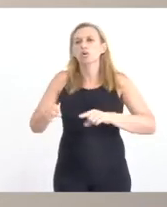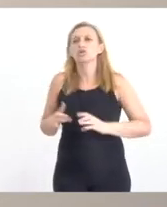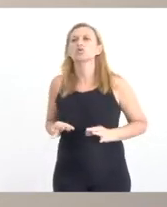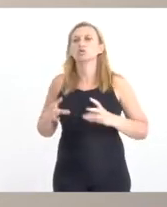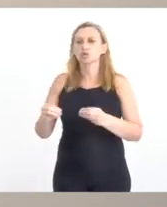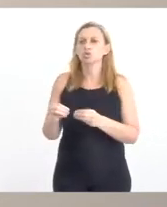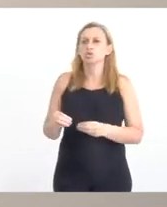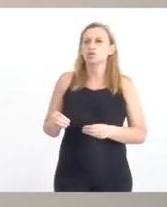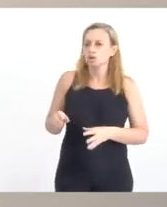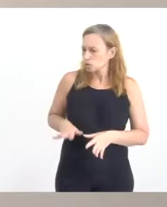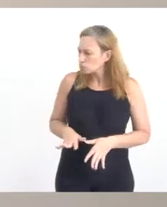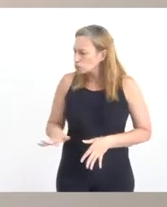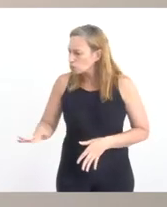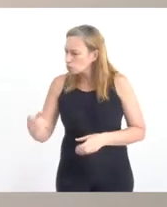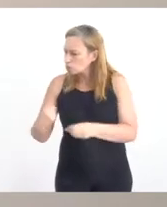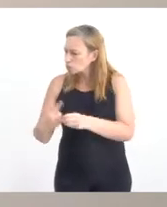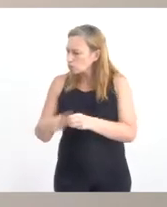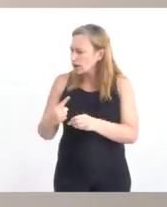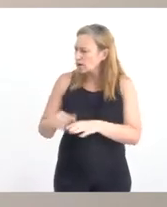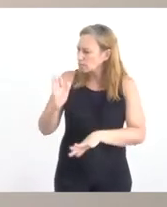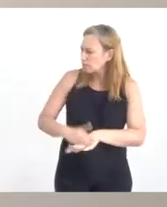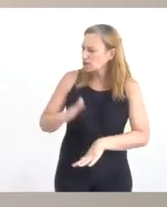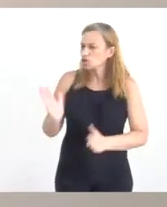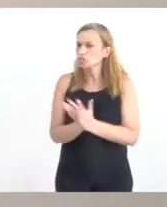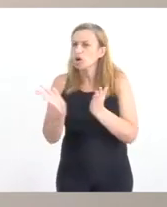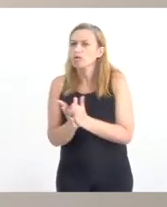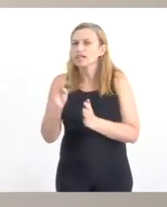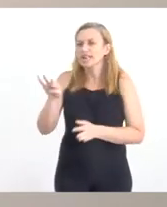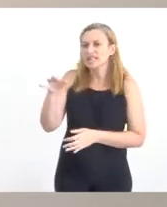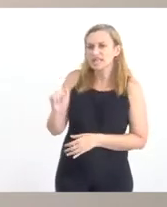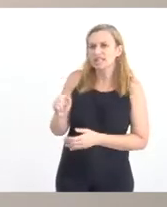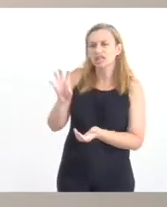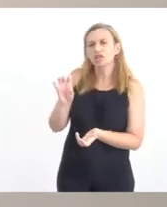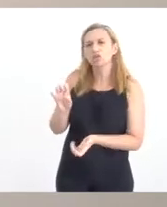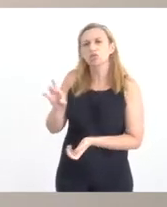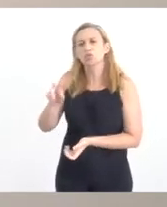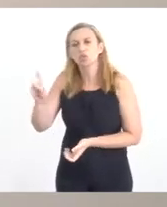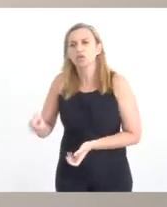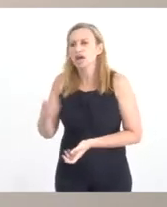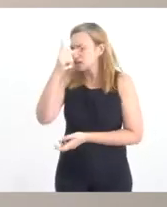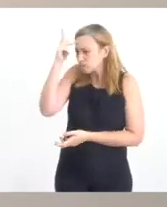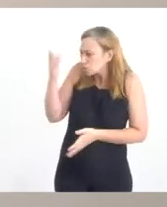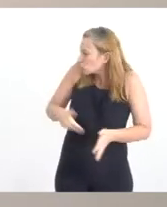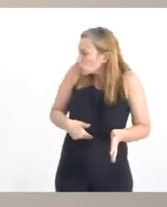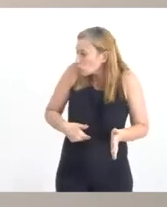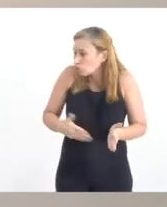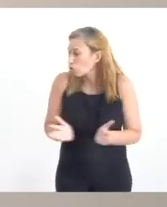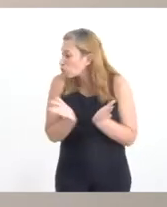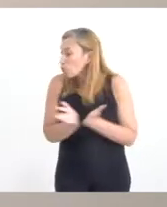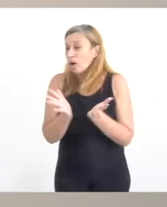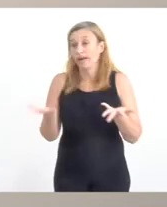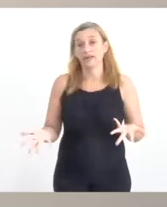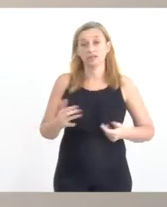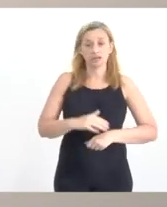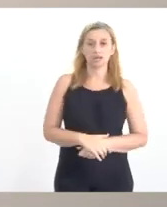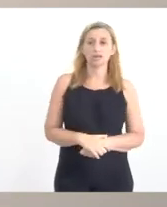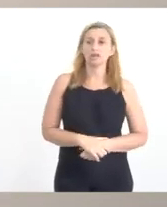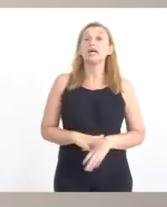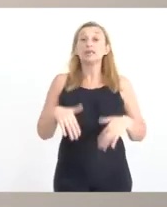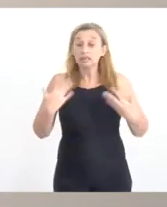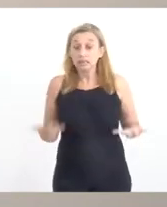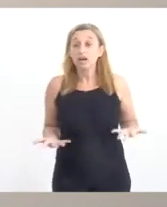no bairro mais negro mais empobrecido que é Santa Cruz e continua lá em visível as pessoas estão morrendo gente eu vou poluição e de fome